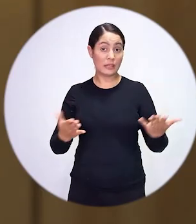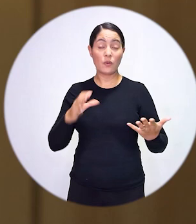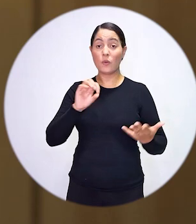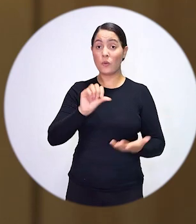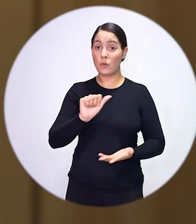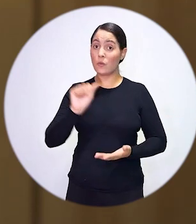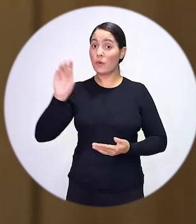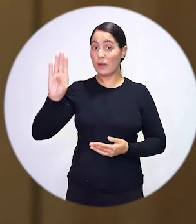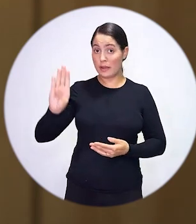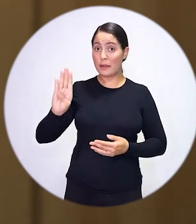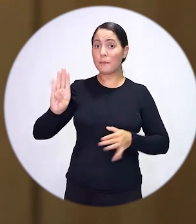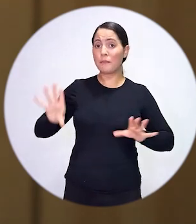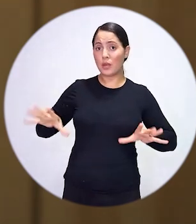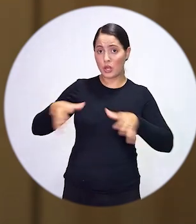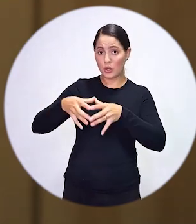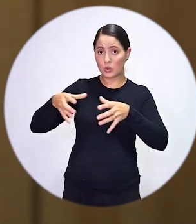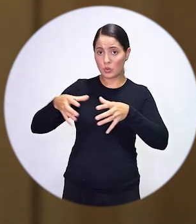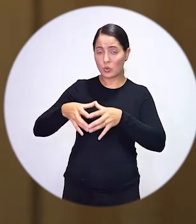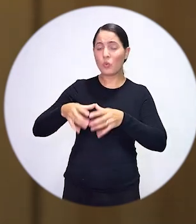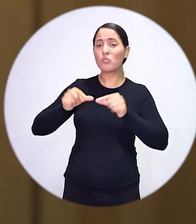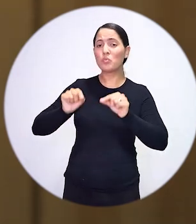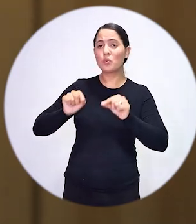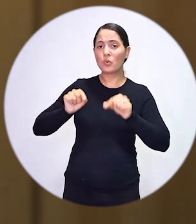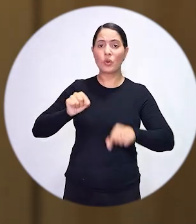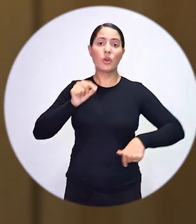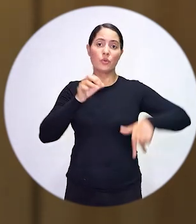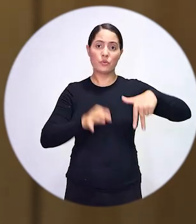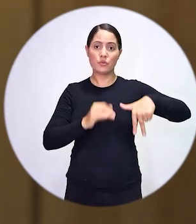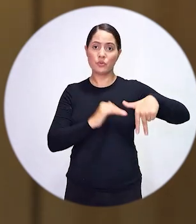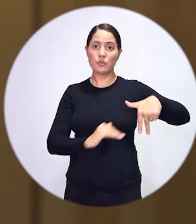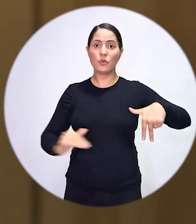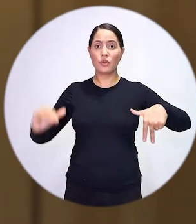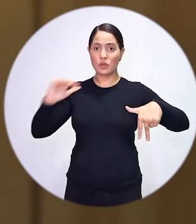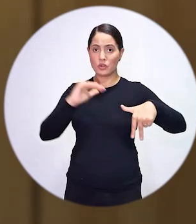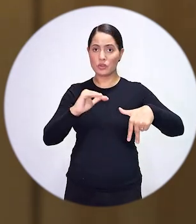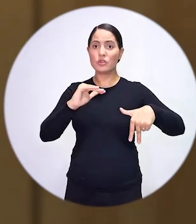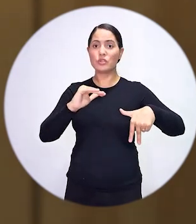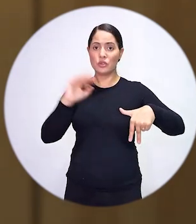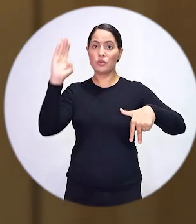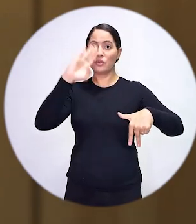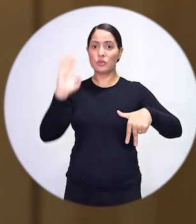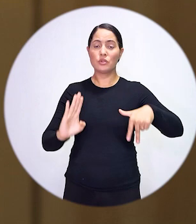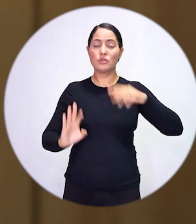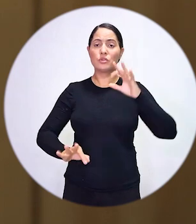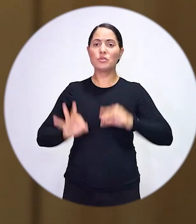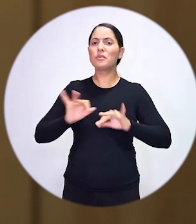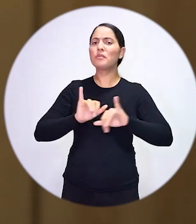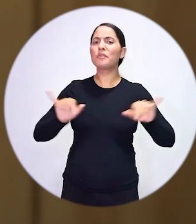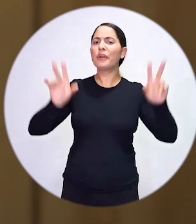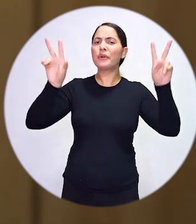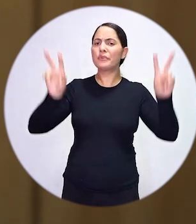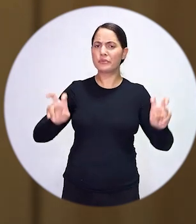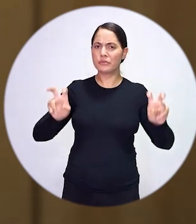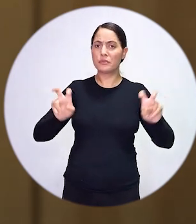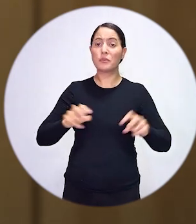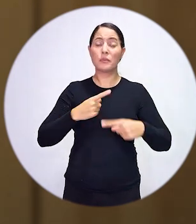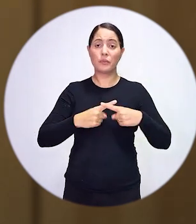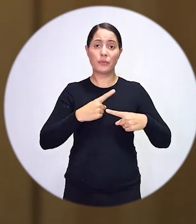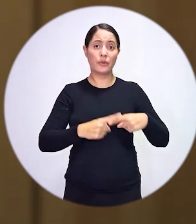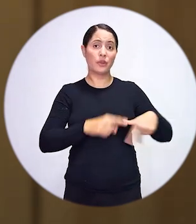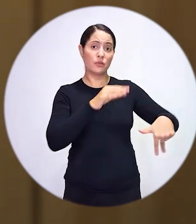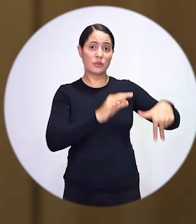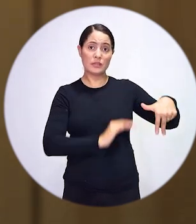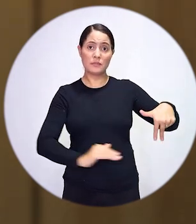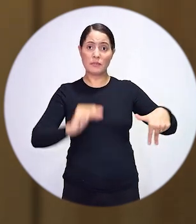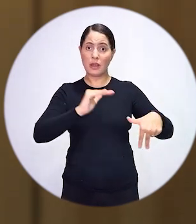A Ordem dos Advogados do Brasil se reuniu com o Corregedor Nacional de Justiça para tratar do procedimento de afastamento do desembargador